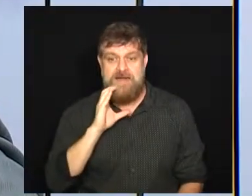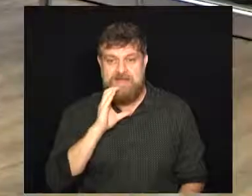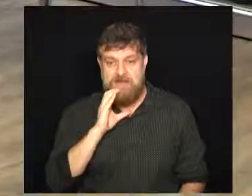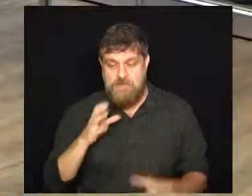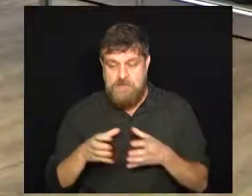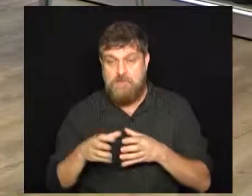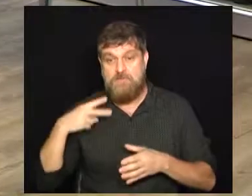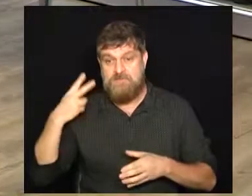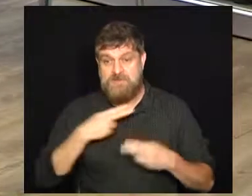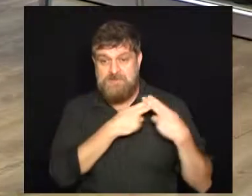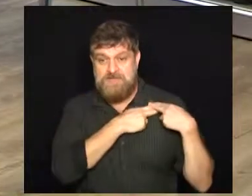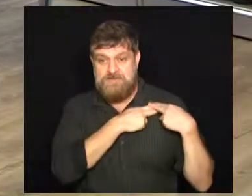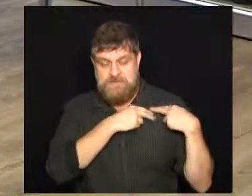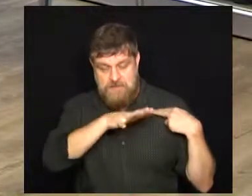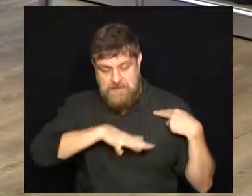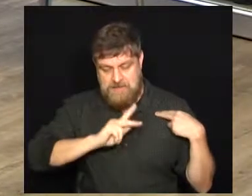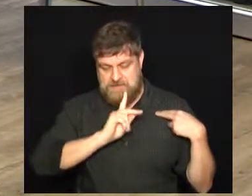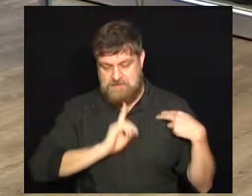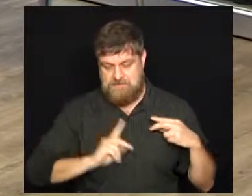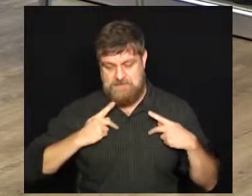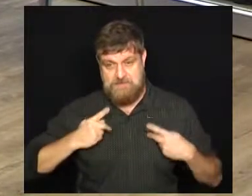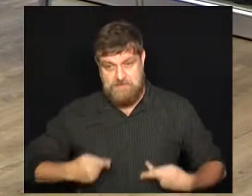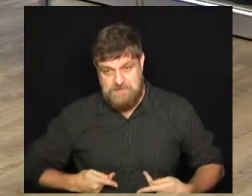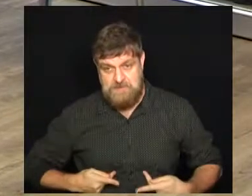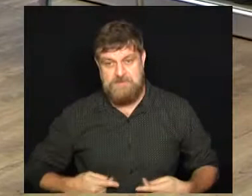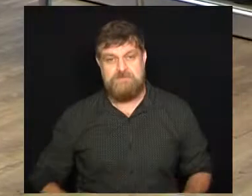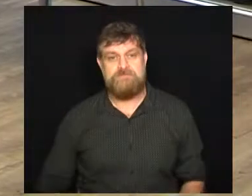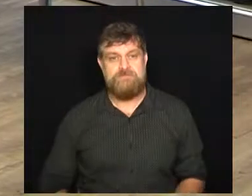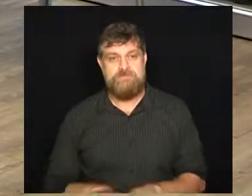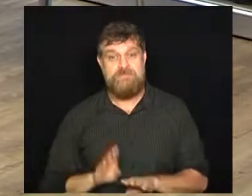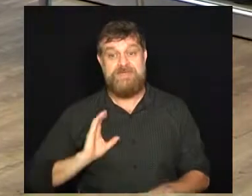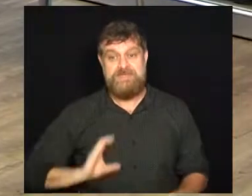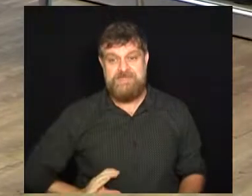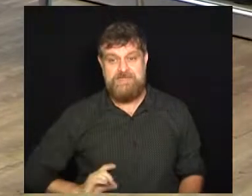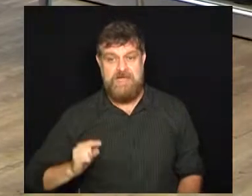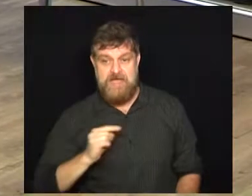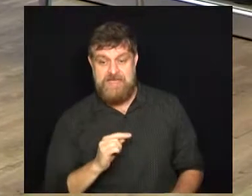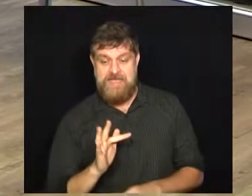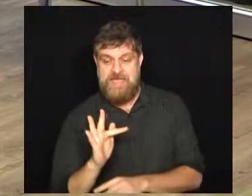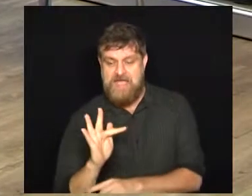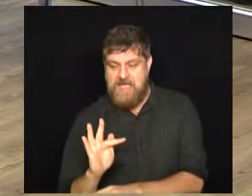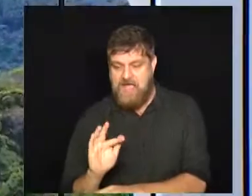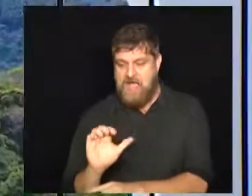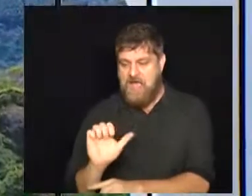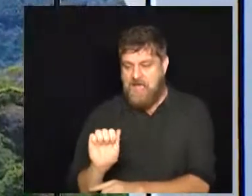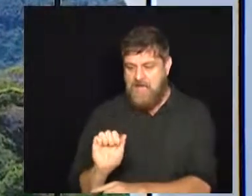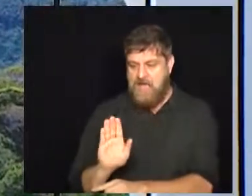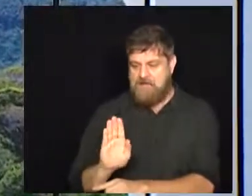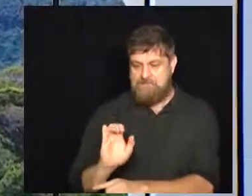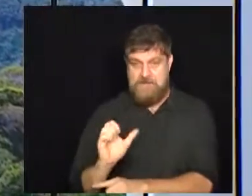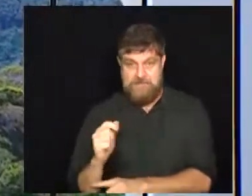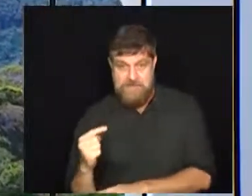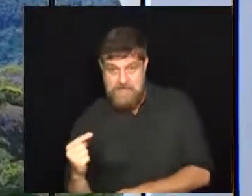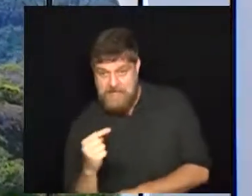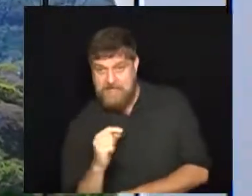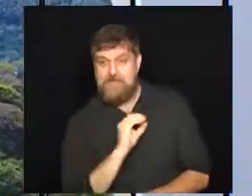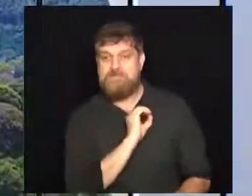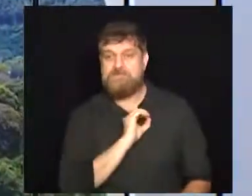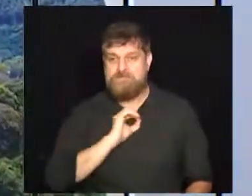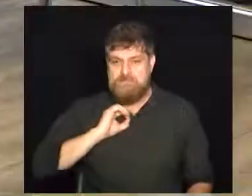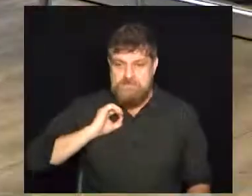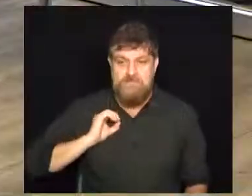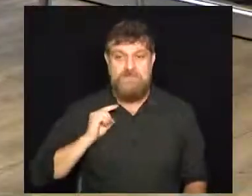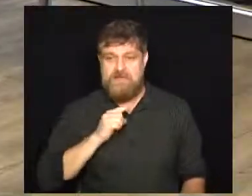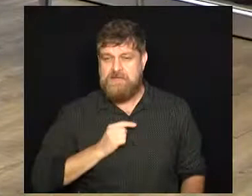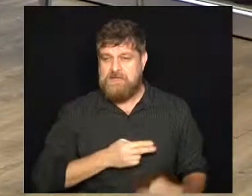Cidadania, e a Fábia Cristina de Almeida Bigarani, advogada e também especialista em violência